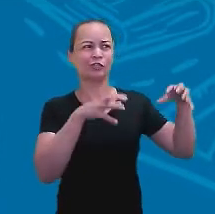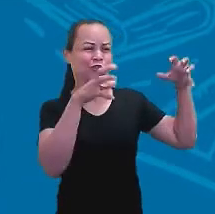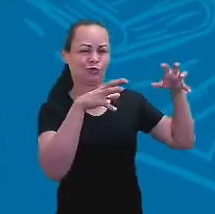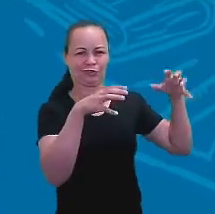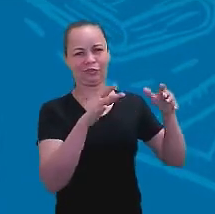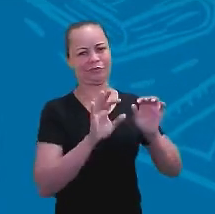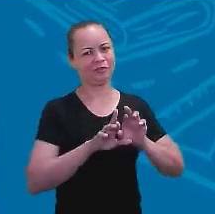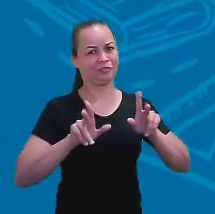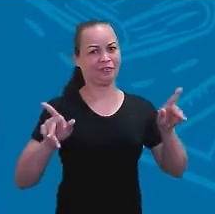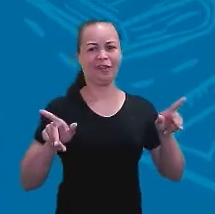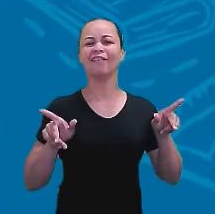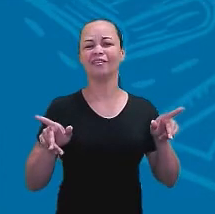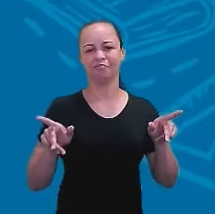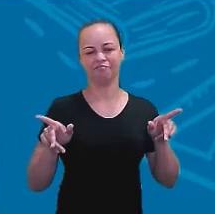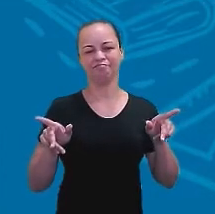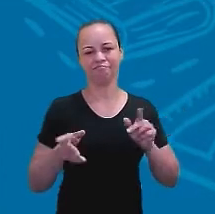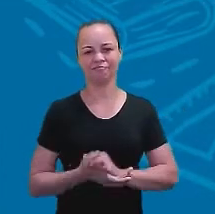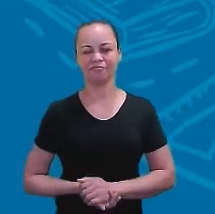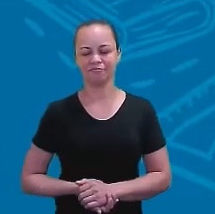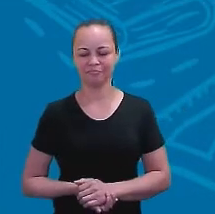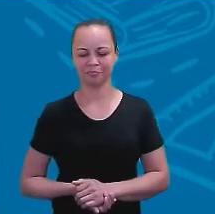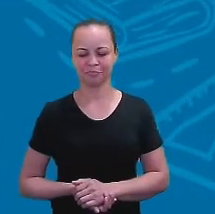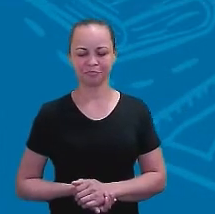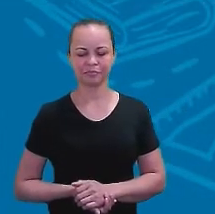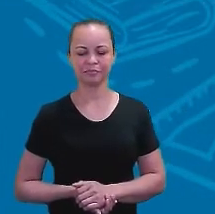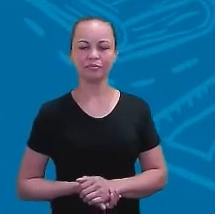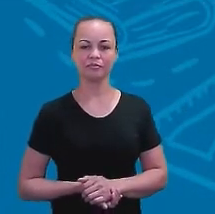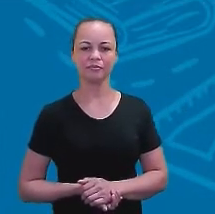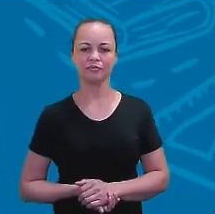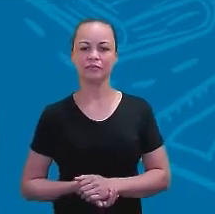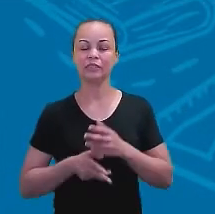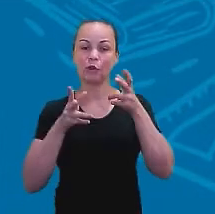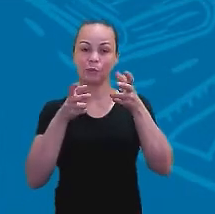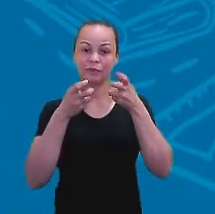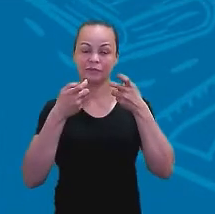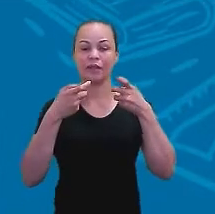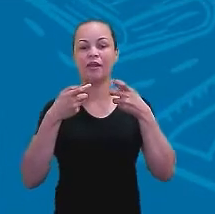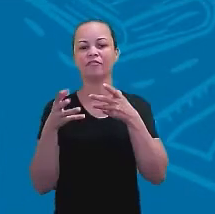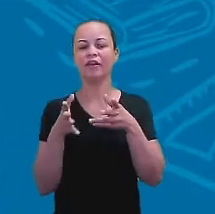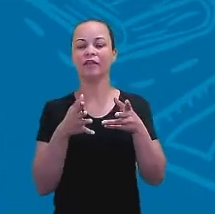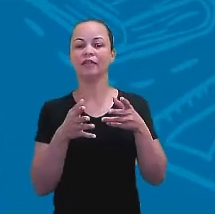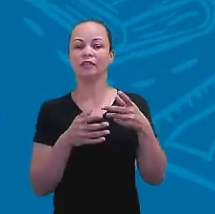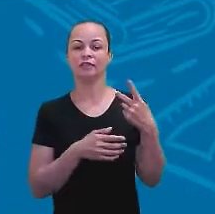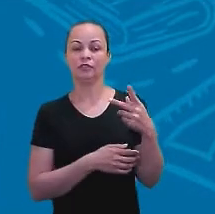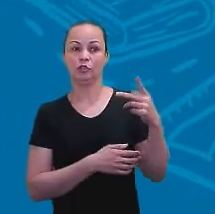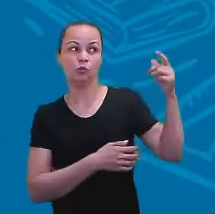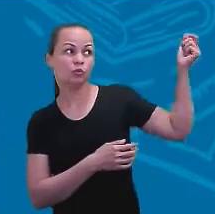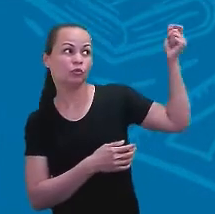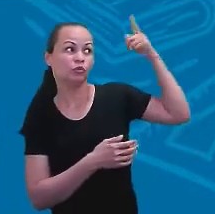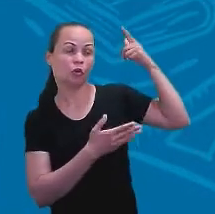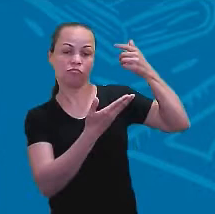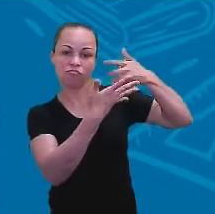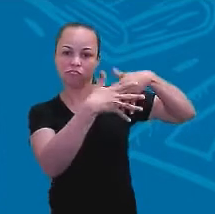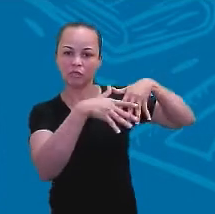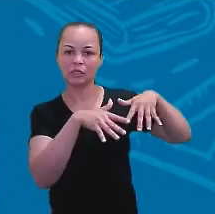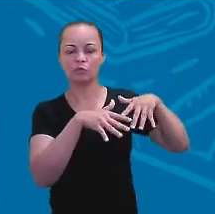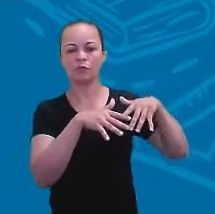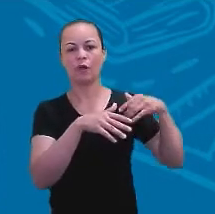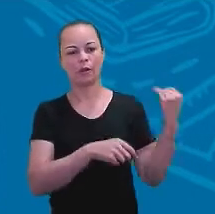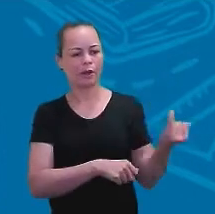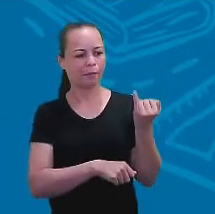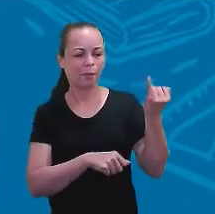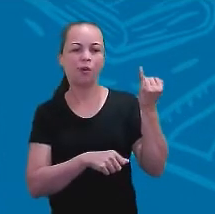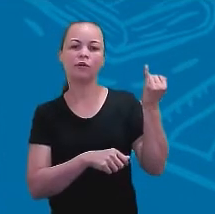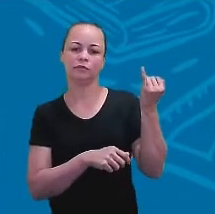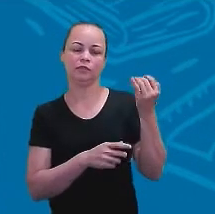aparece, tá certo? Com aquele dia chuvoso. E aí a gente observa que o sol, que essa fonte de luz natural, ela é fundamental para